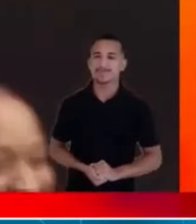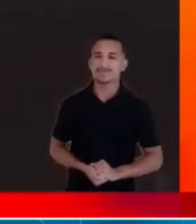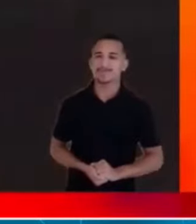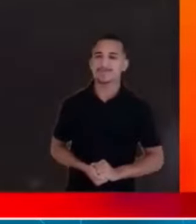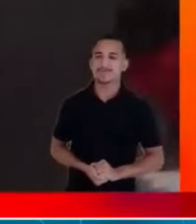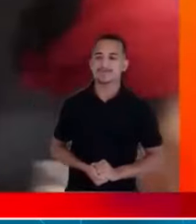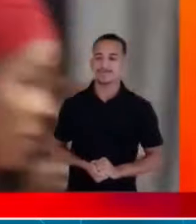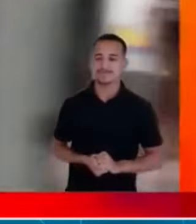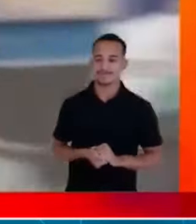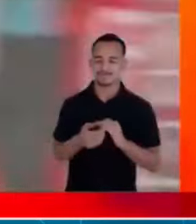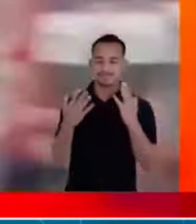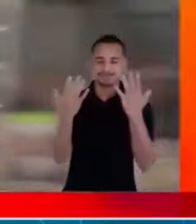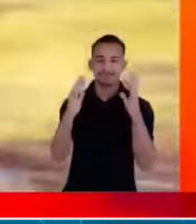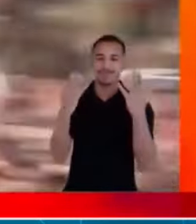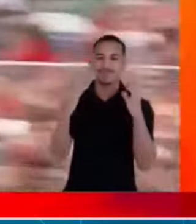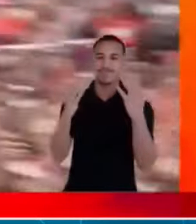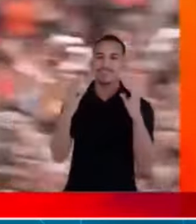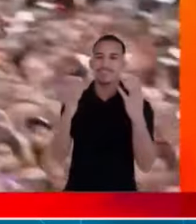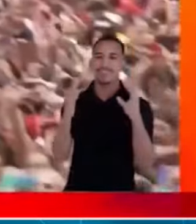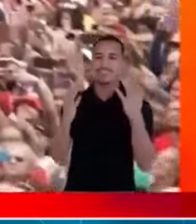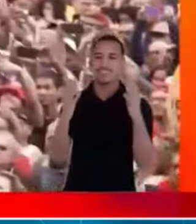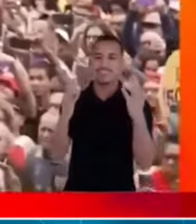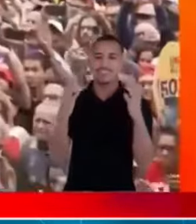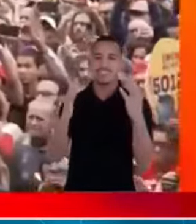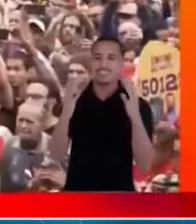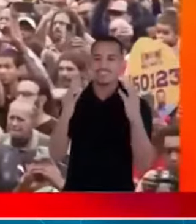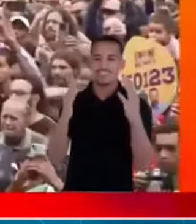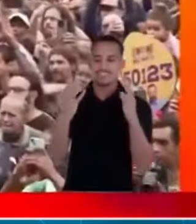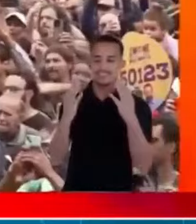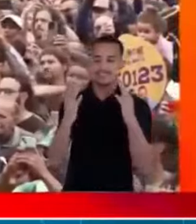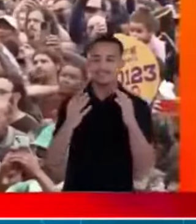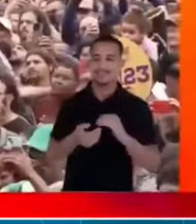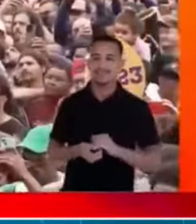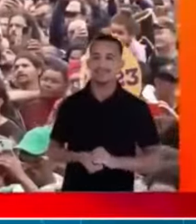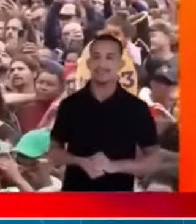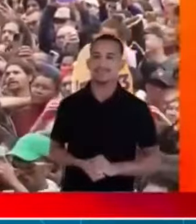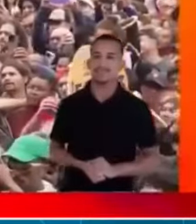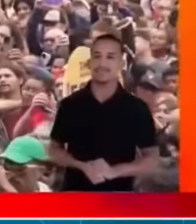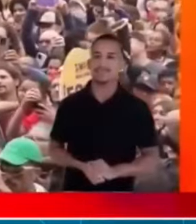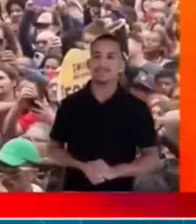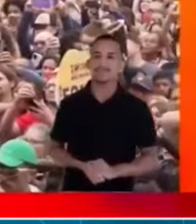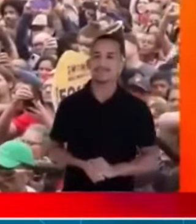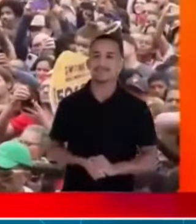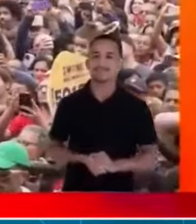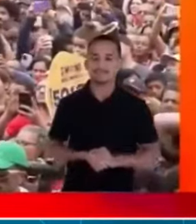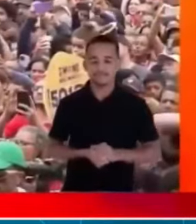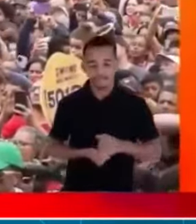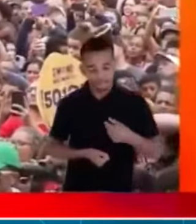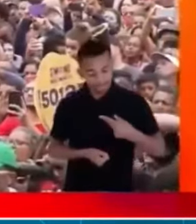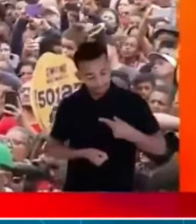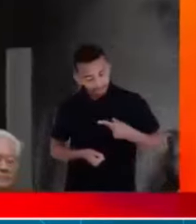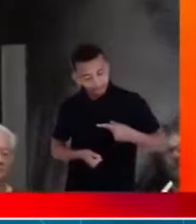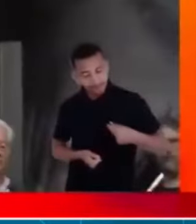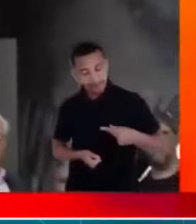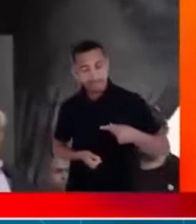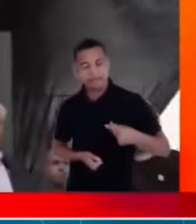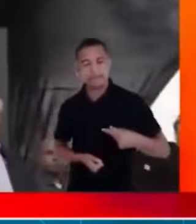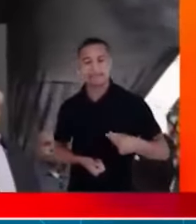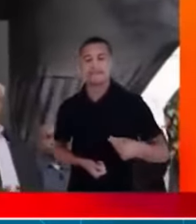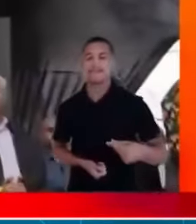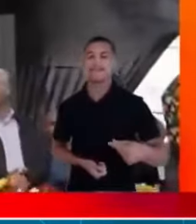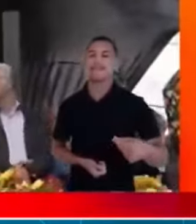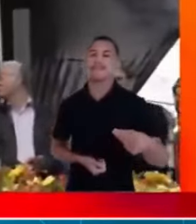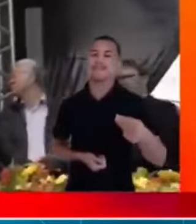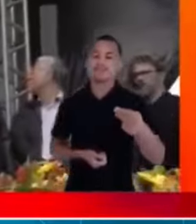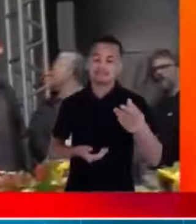símbolos é considerado contravenção, ou seja, uma infração penal com menos gravidade que um crime. A pena